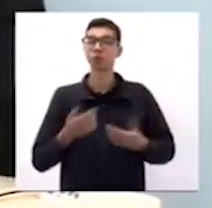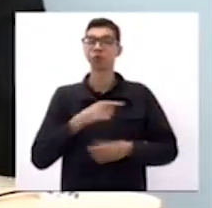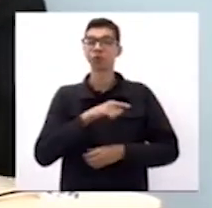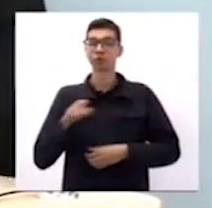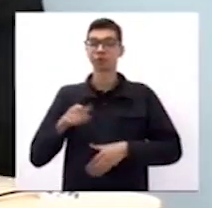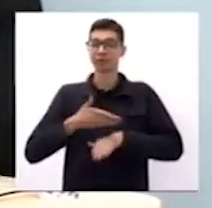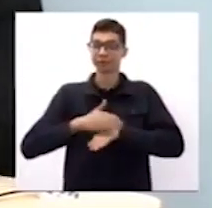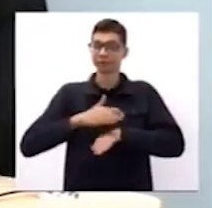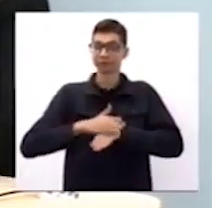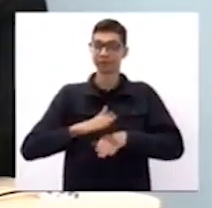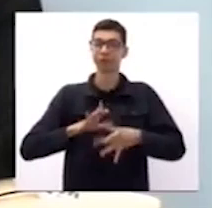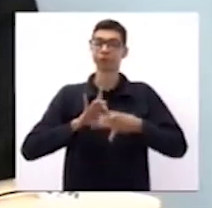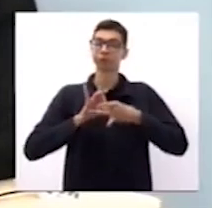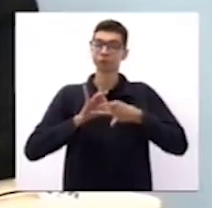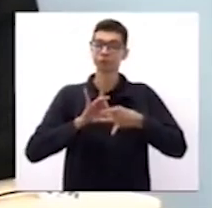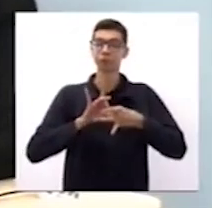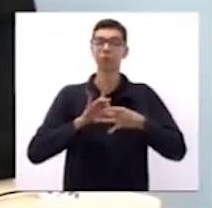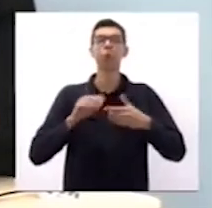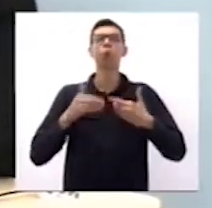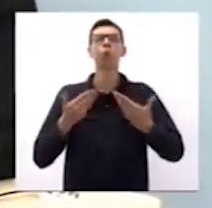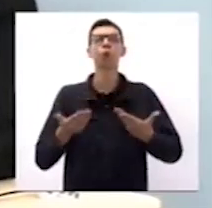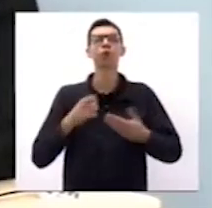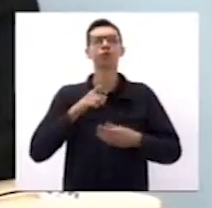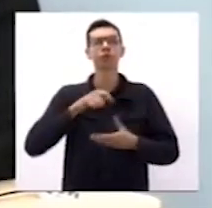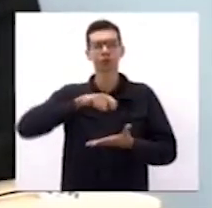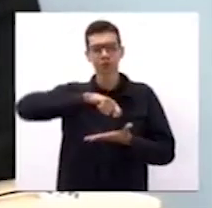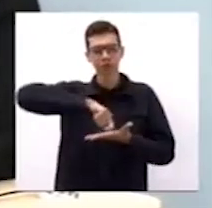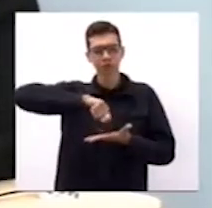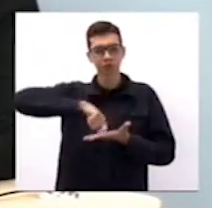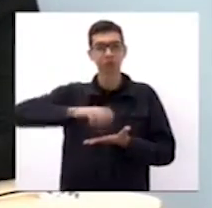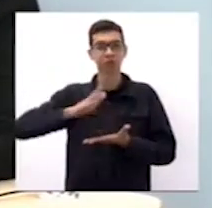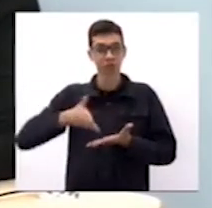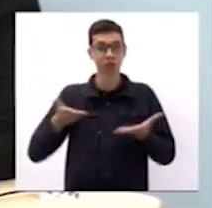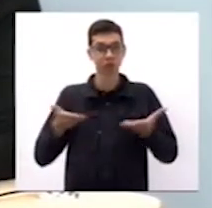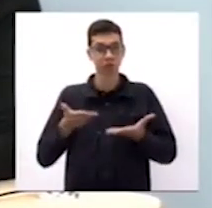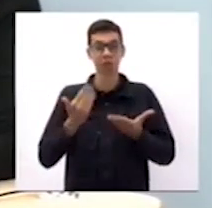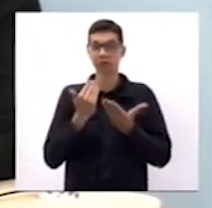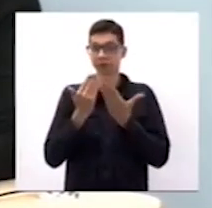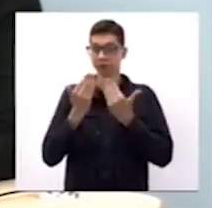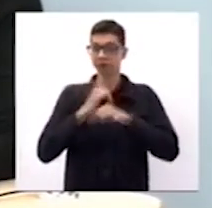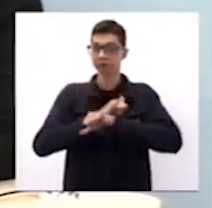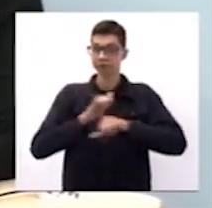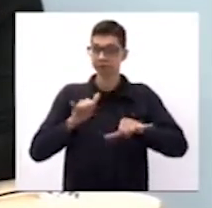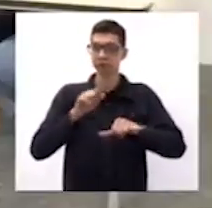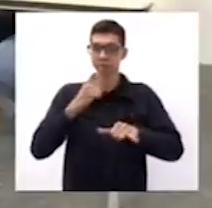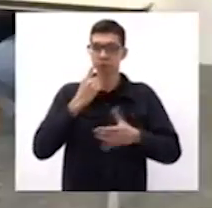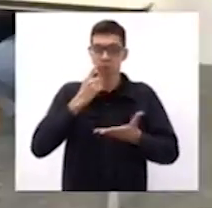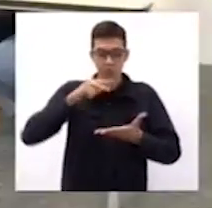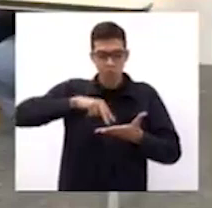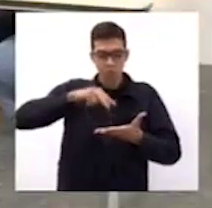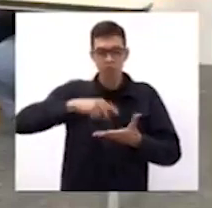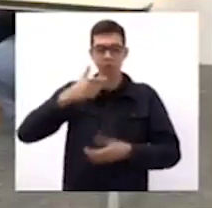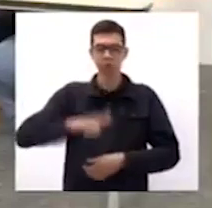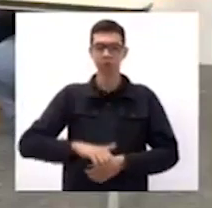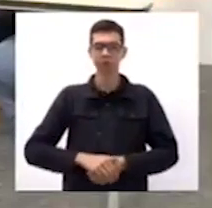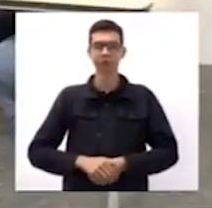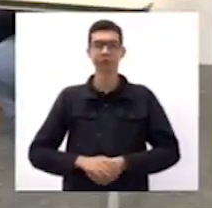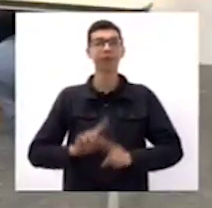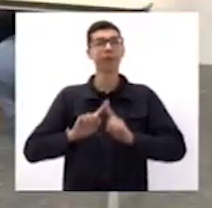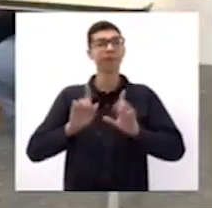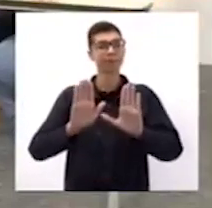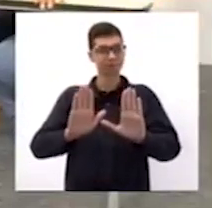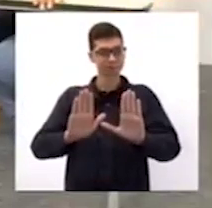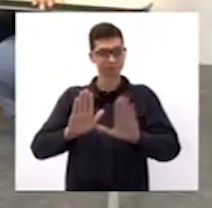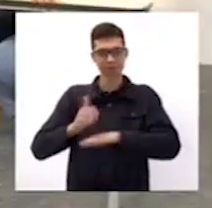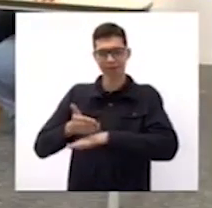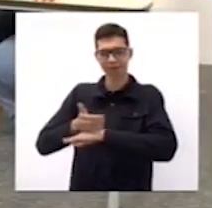gente. Olhe as anotações que você acabou de fazer de tudo que a gente comentou aqui. Mas antes disso, eu queria fazer uma pergunta para você. Você